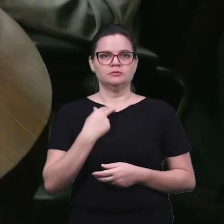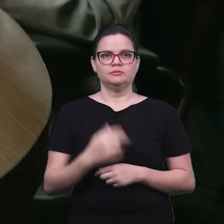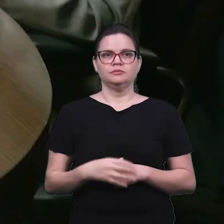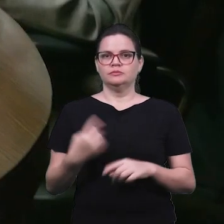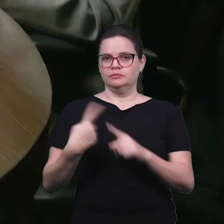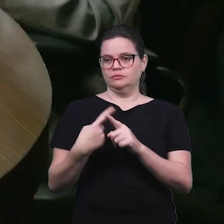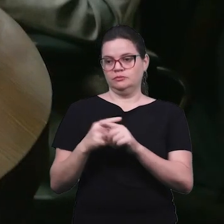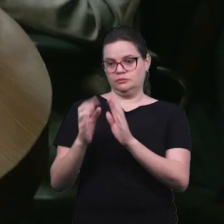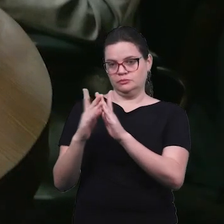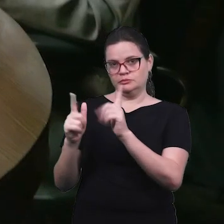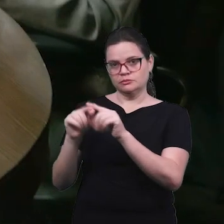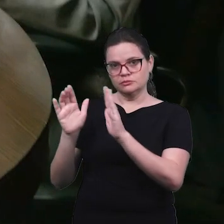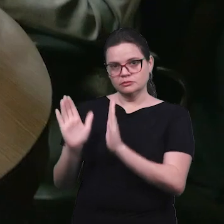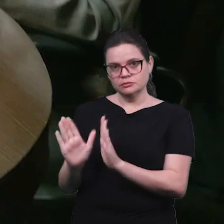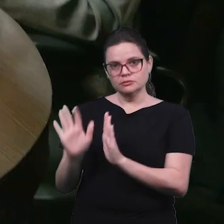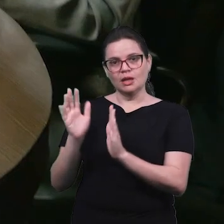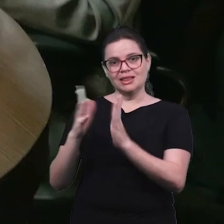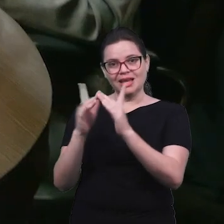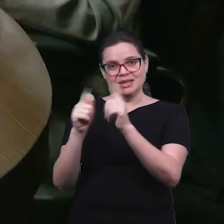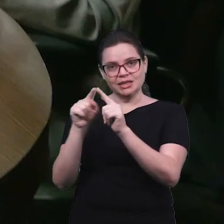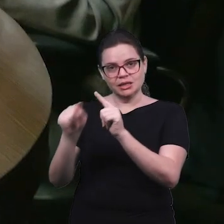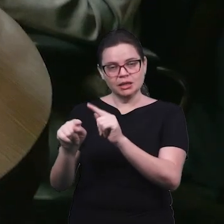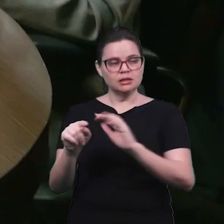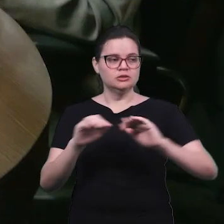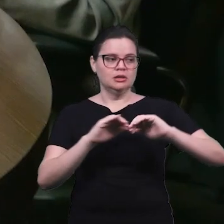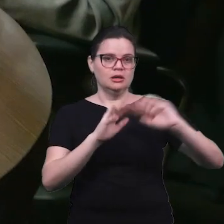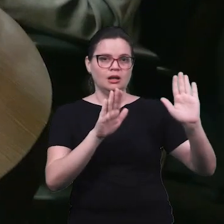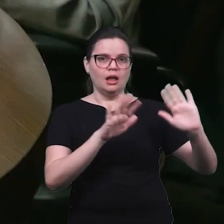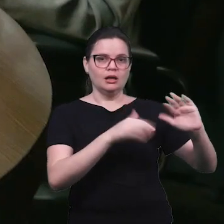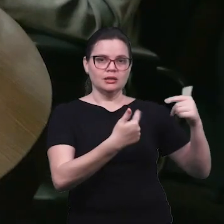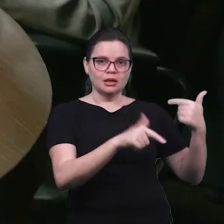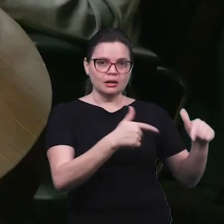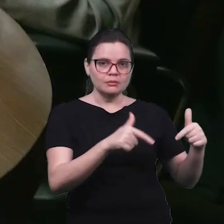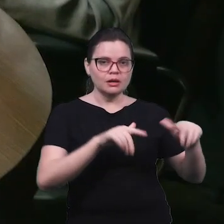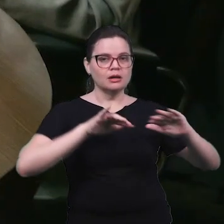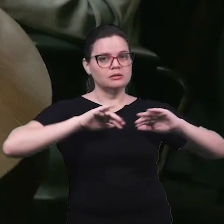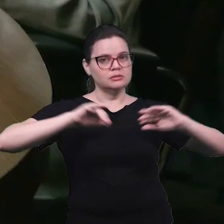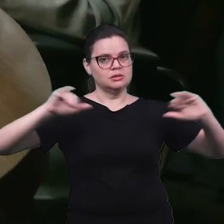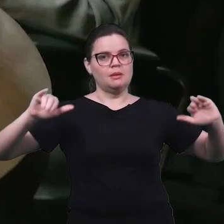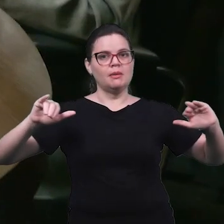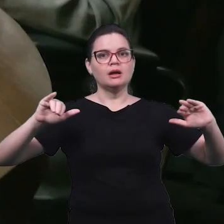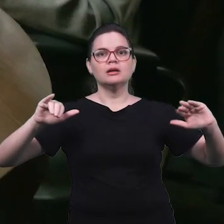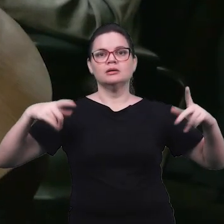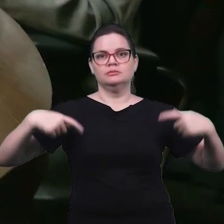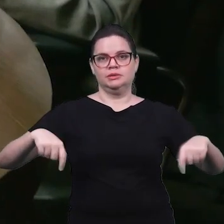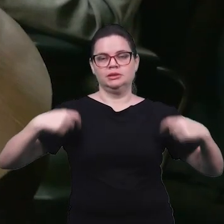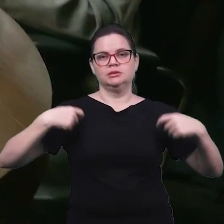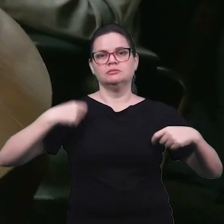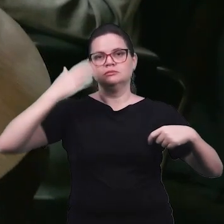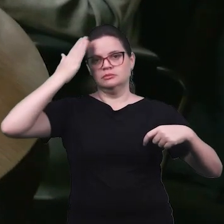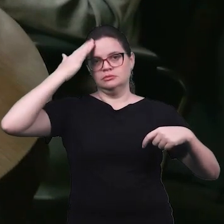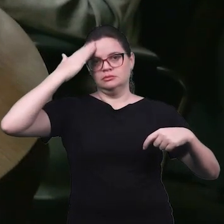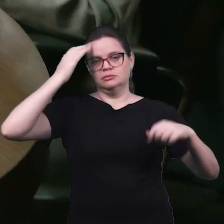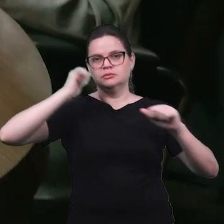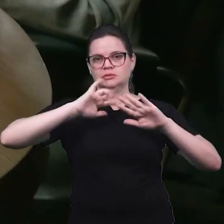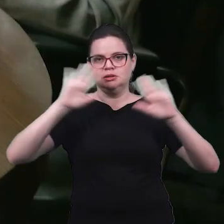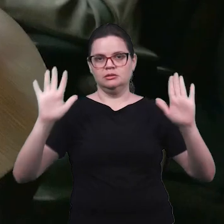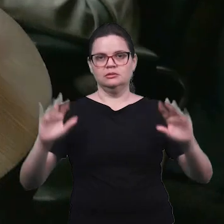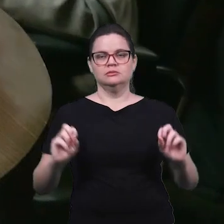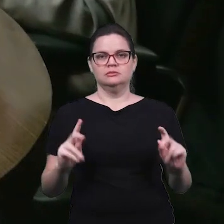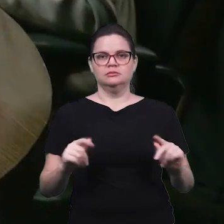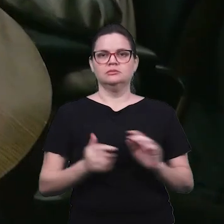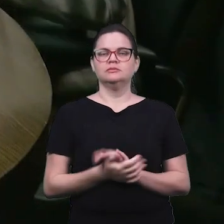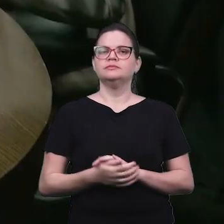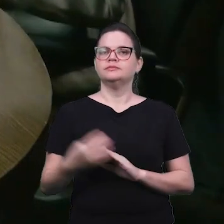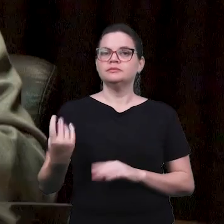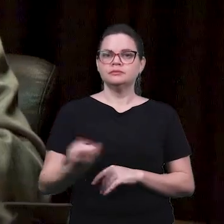da igreja, aquilo que é o Senhor, e falamos com relação a atividades, com aquilo que é trabalho. Tem que ter essa divisão muito clara, não é verdade, pastor?